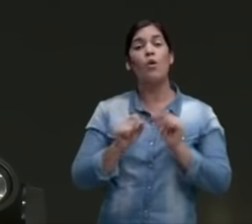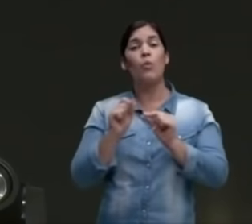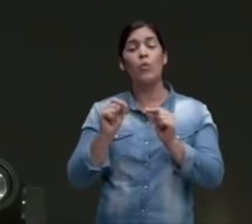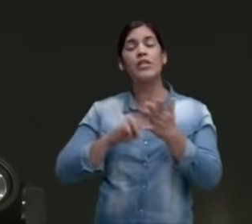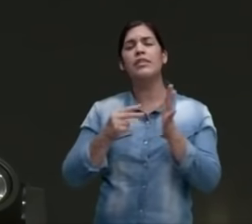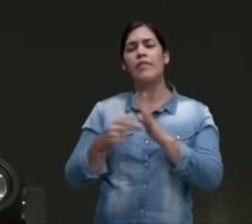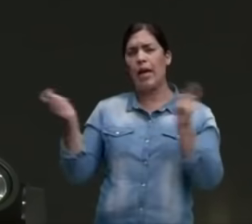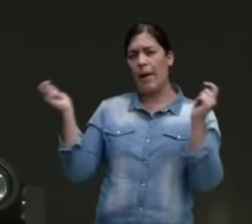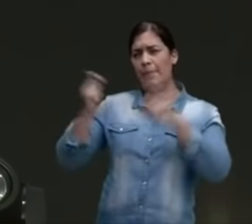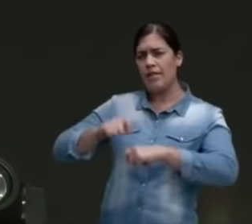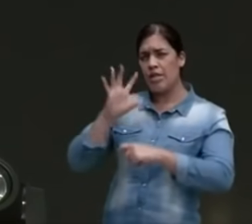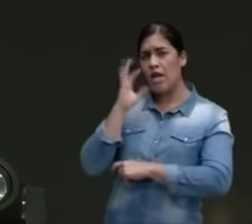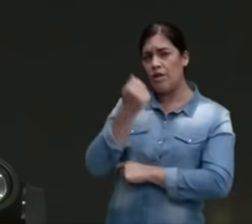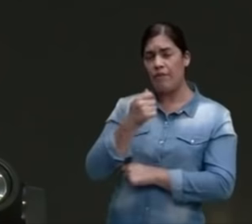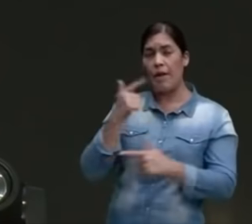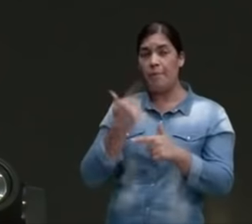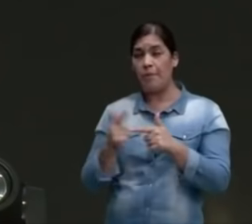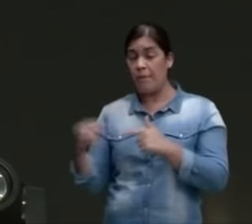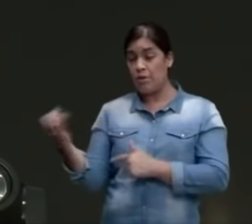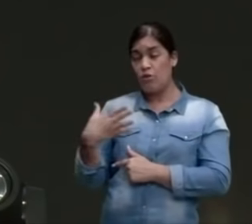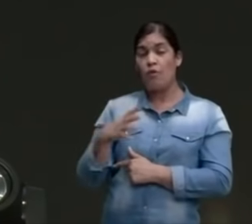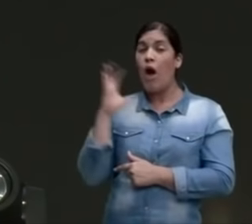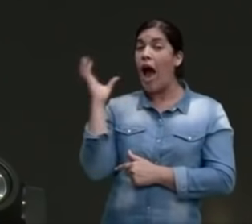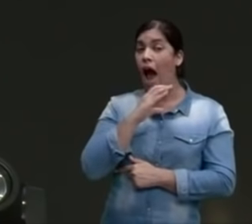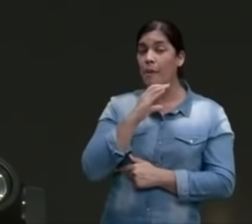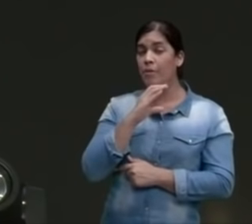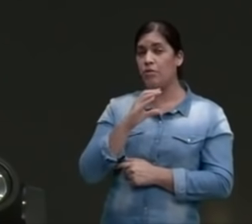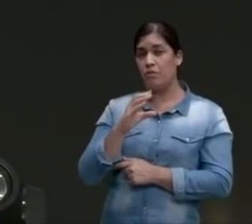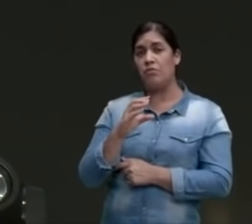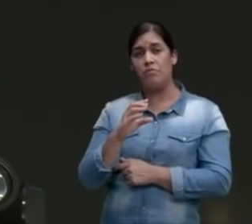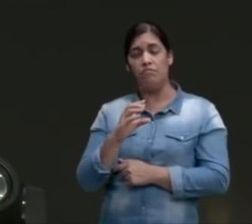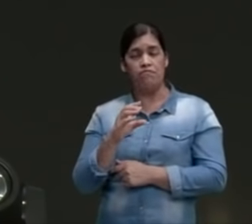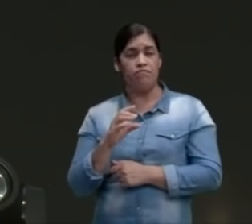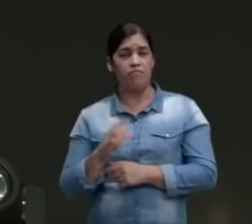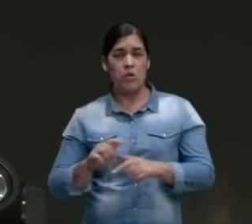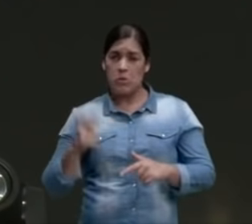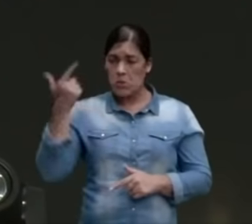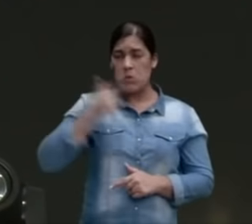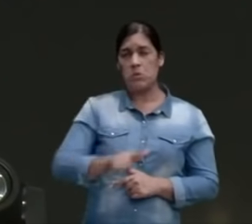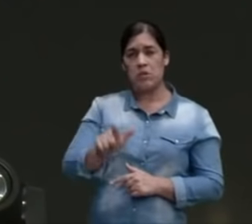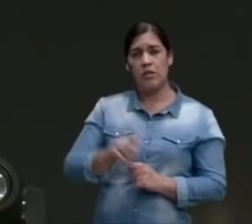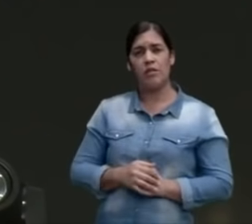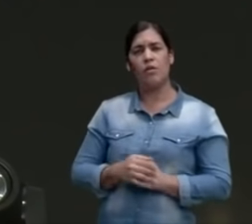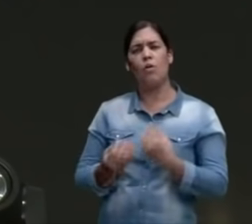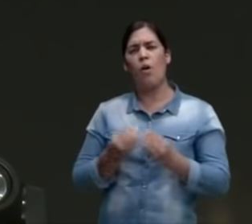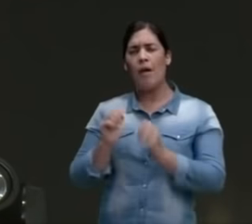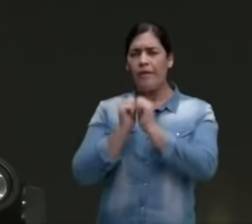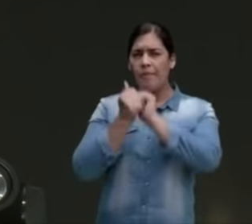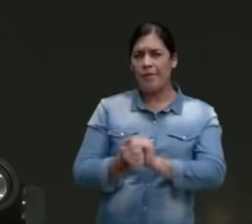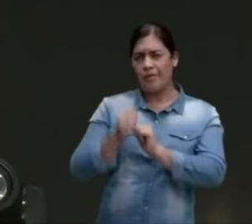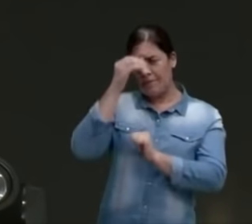situações novas com rapidez e êxito, adaptando-se a elas por meio do conhecimento